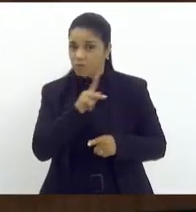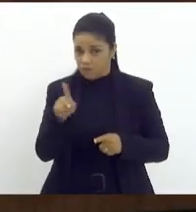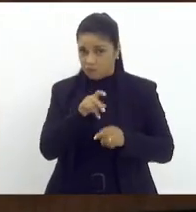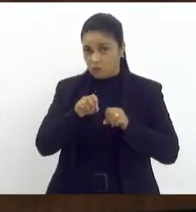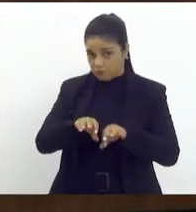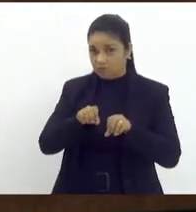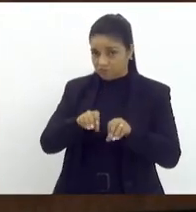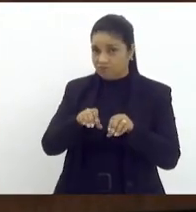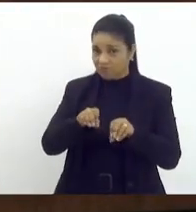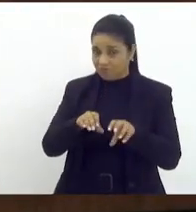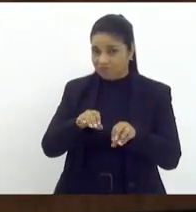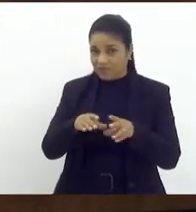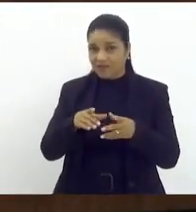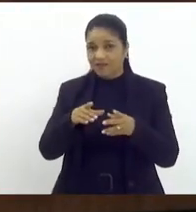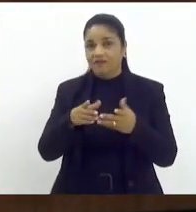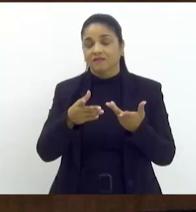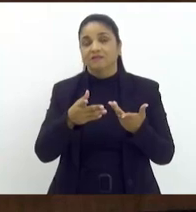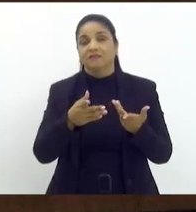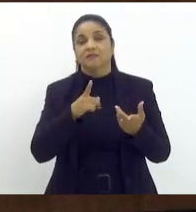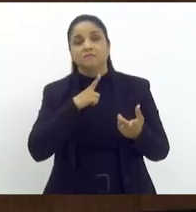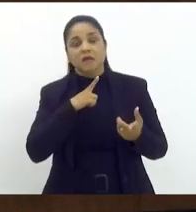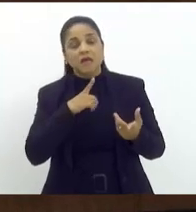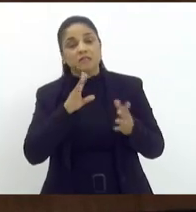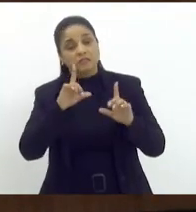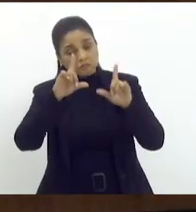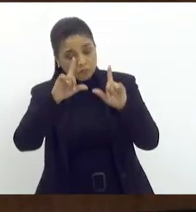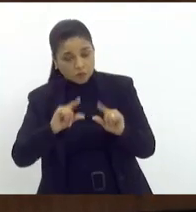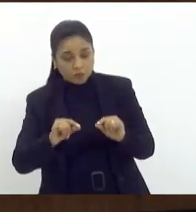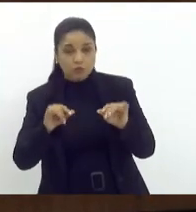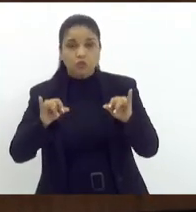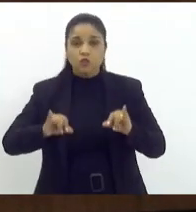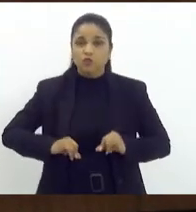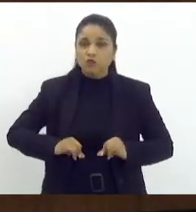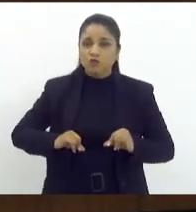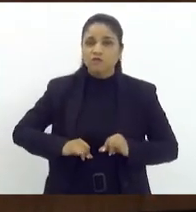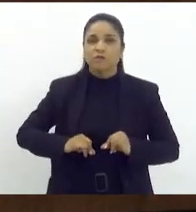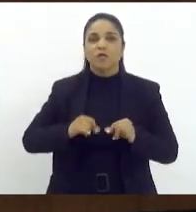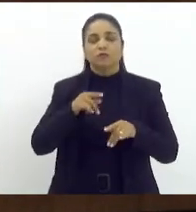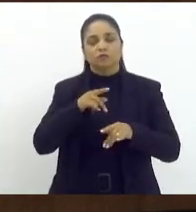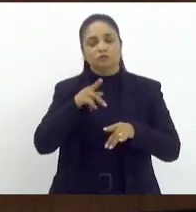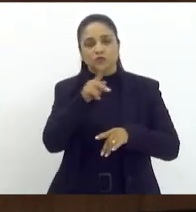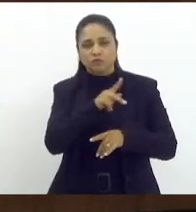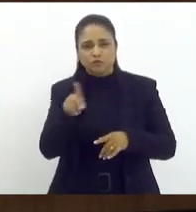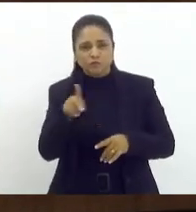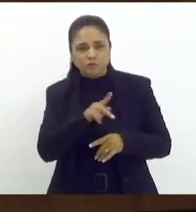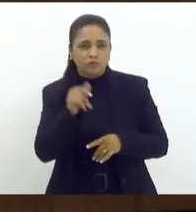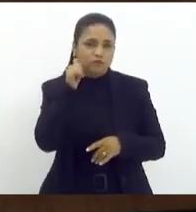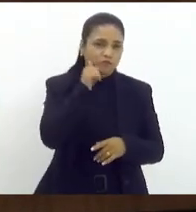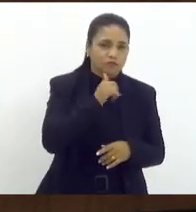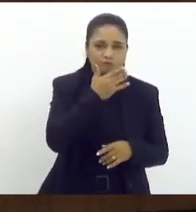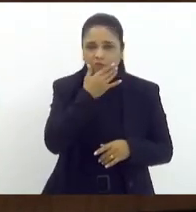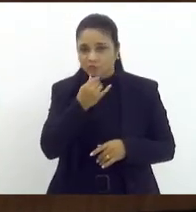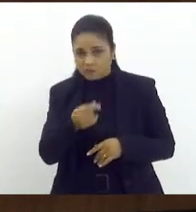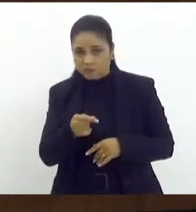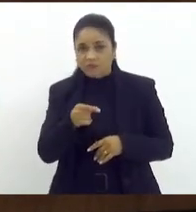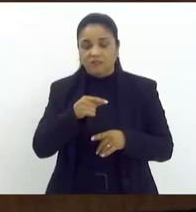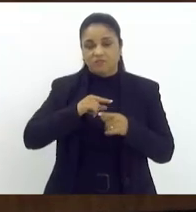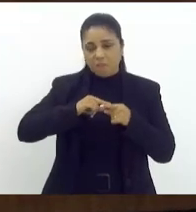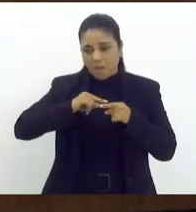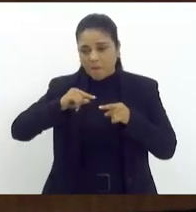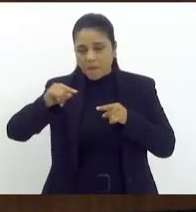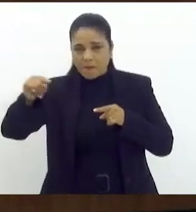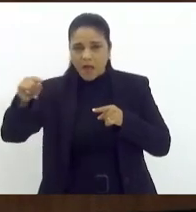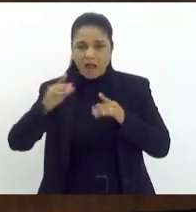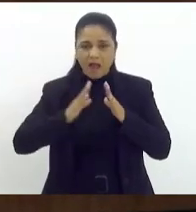para tentar amenizar o sofrimento desses professores e professores se deslocam às vezes em grande Instância somente